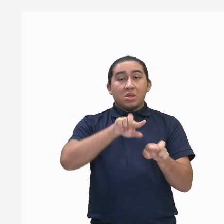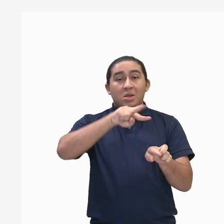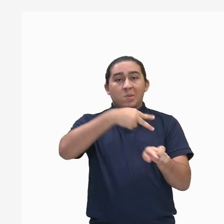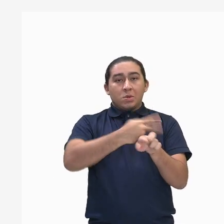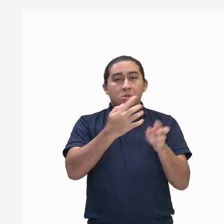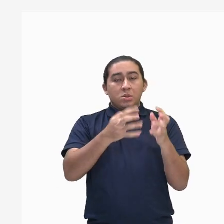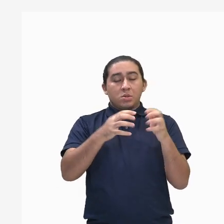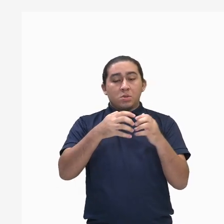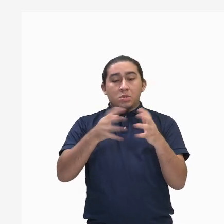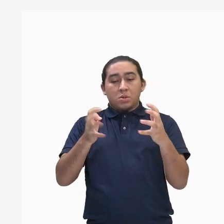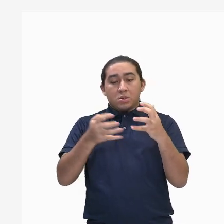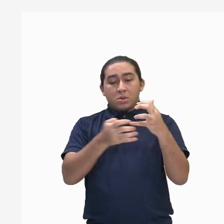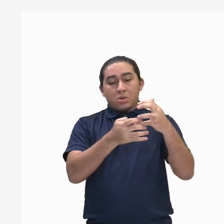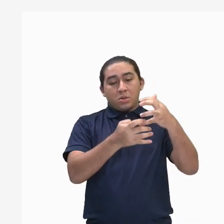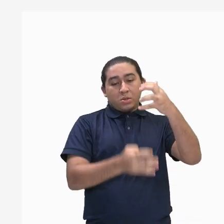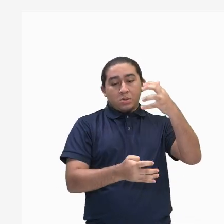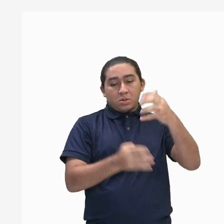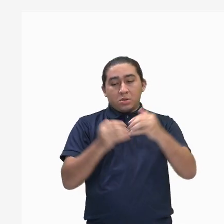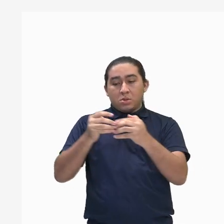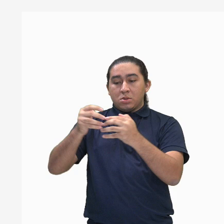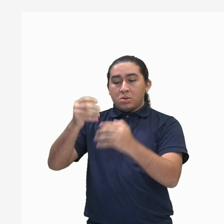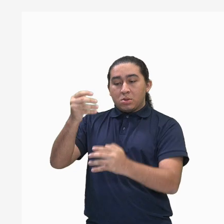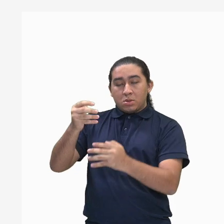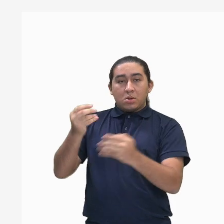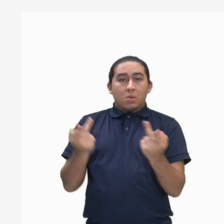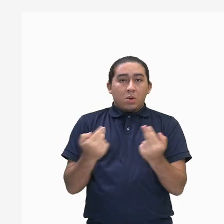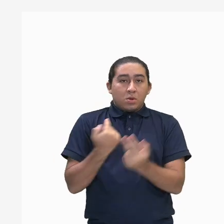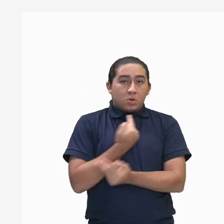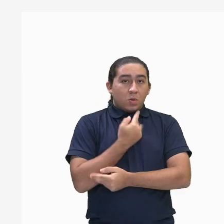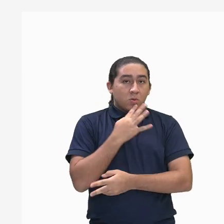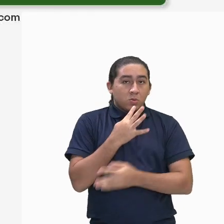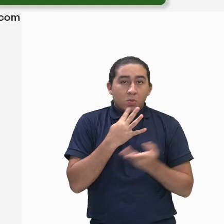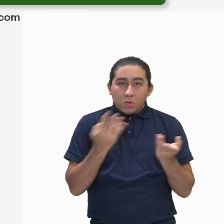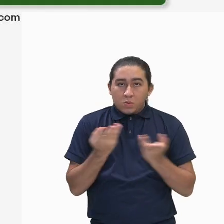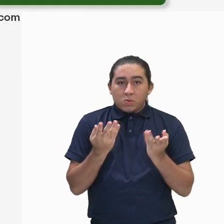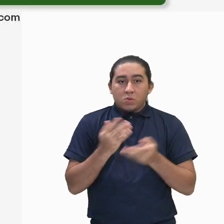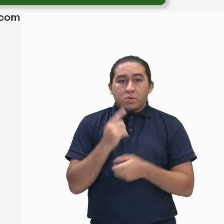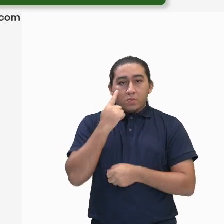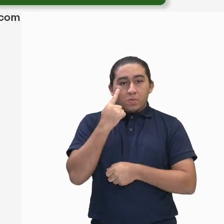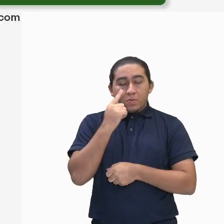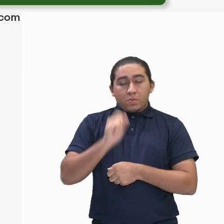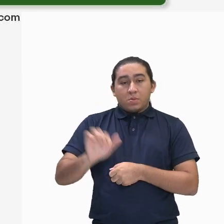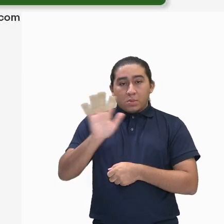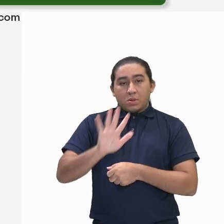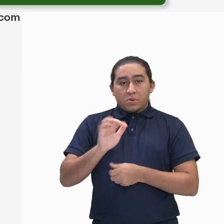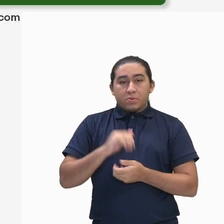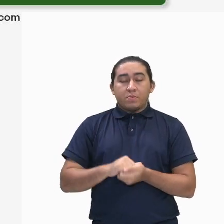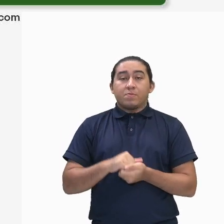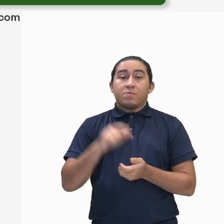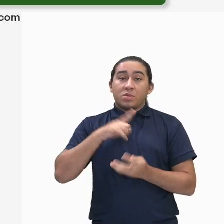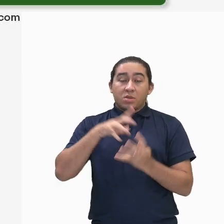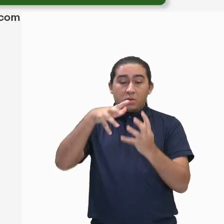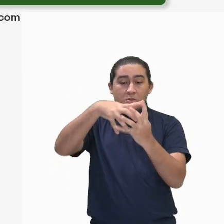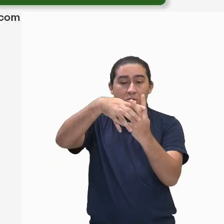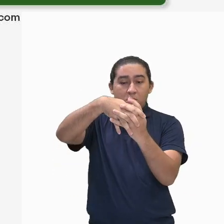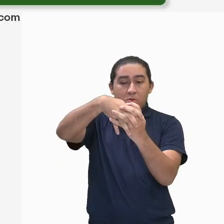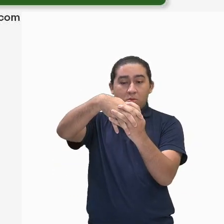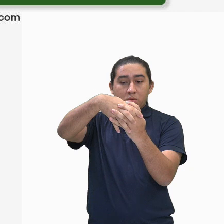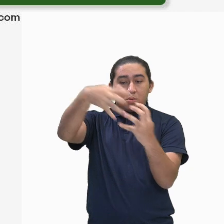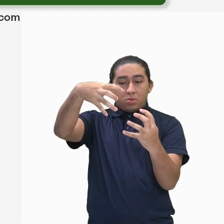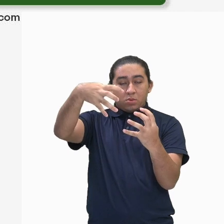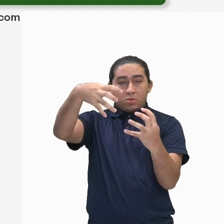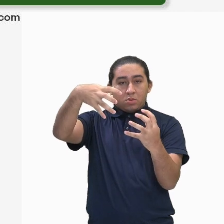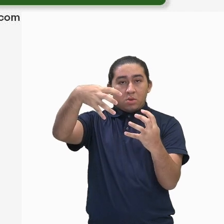dos continentes como hoje os conhecemos. Né? Então, a gente vai observar aí na nossa próxima imagem que houve uma separação. Né? Então,